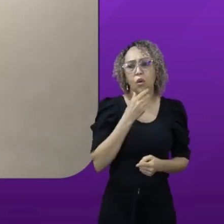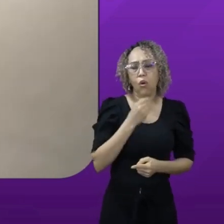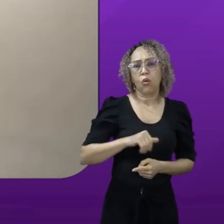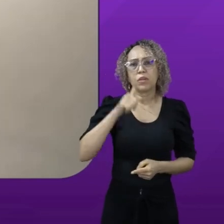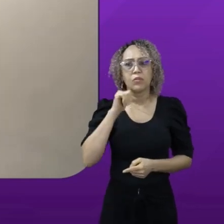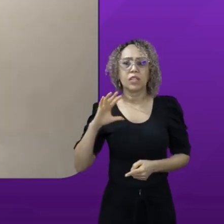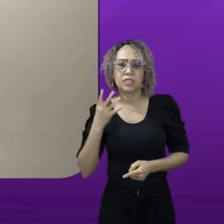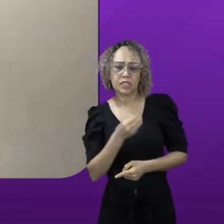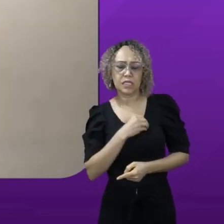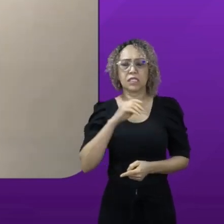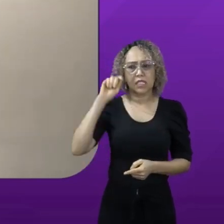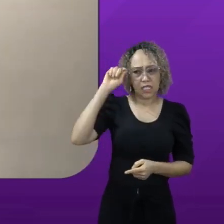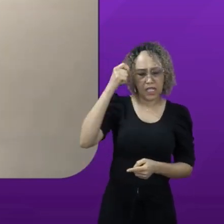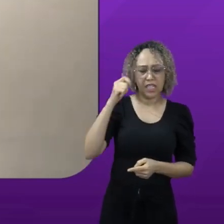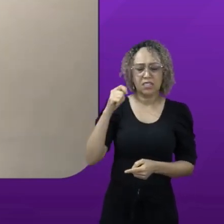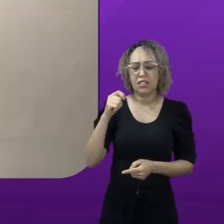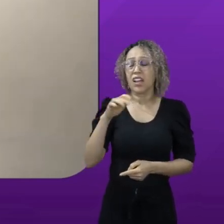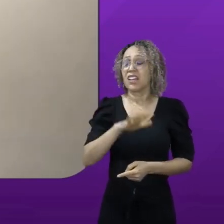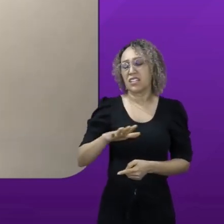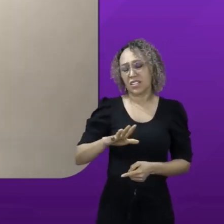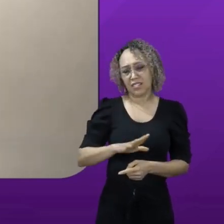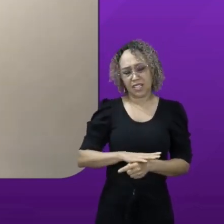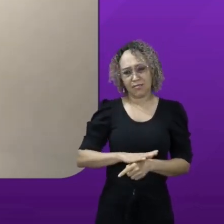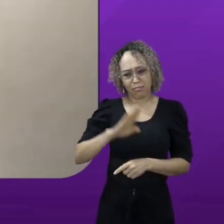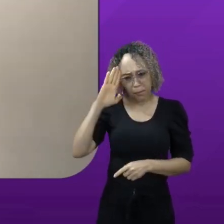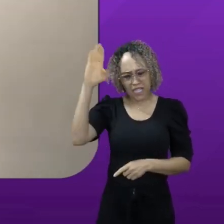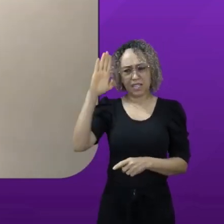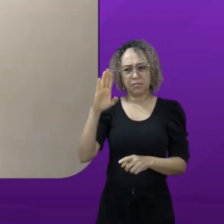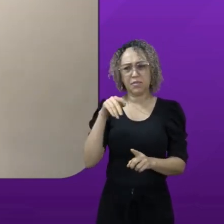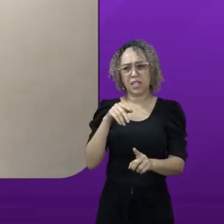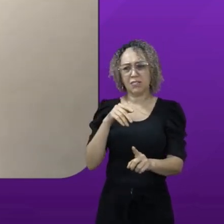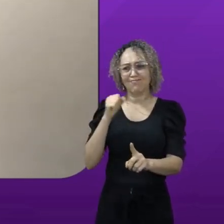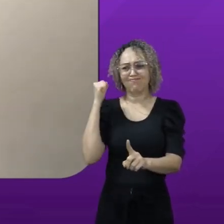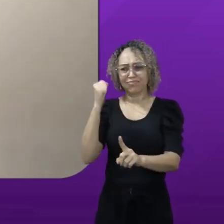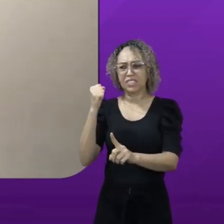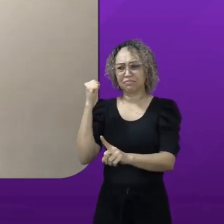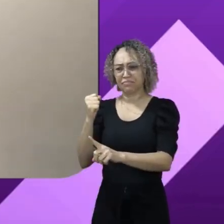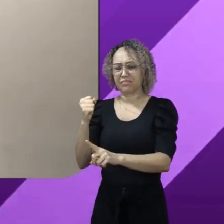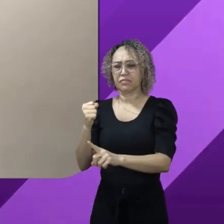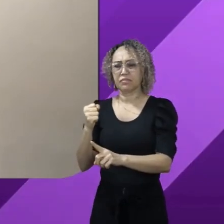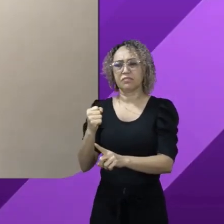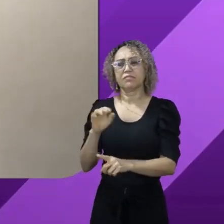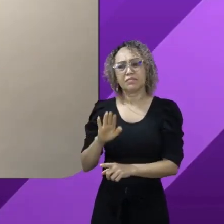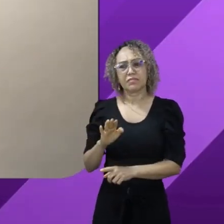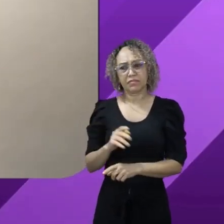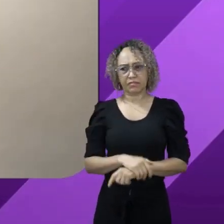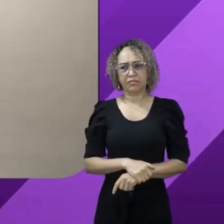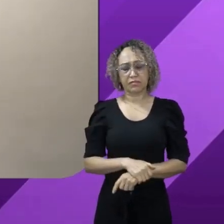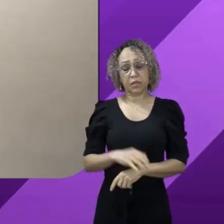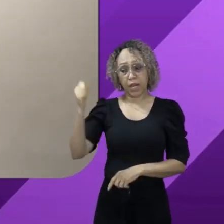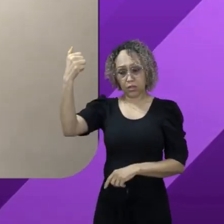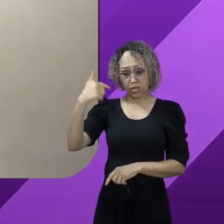são alvo muito mais vulnerável do que mulheres brancas, transexuais como eu. Então, isso é fundamental para a gente